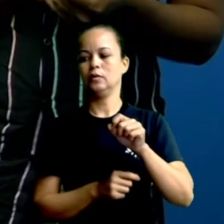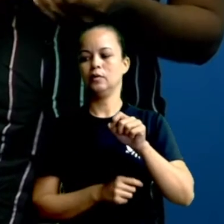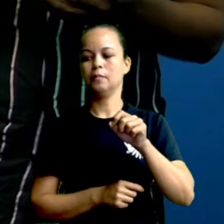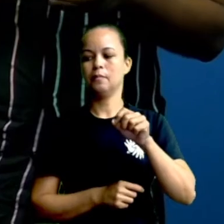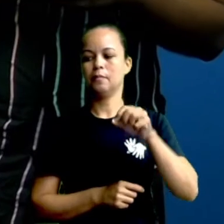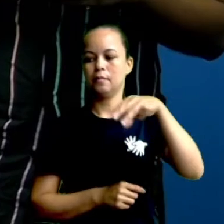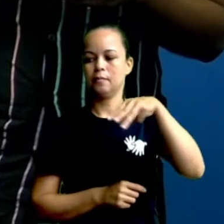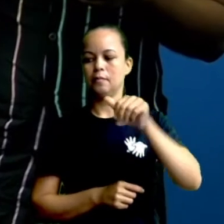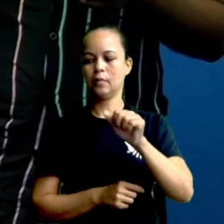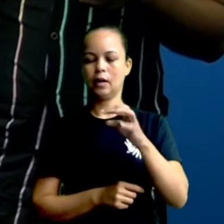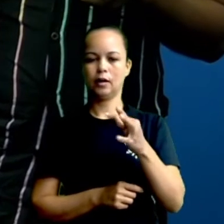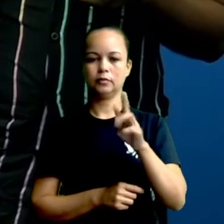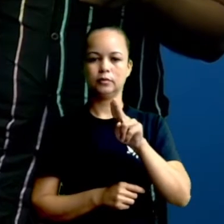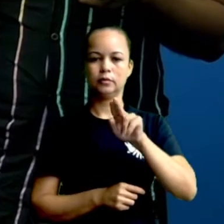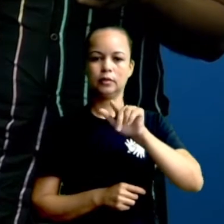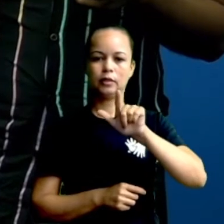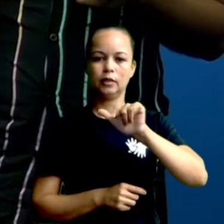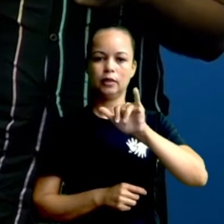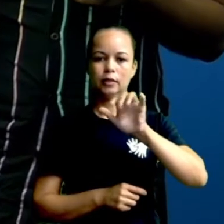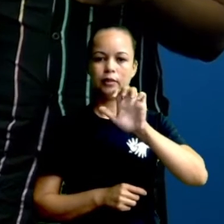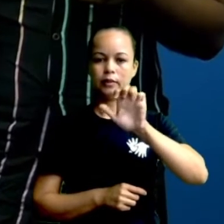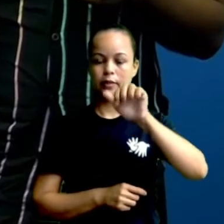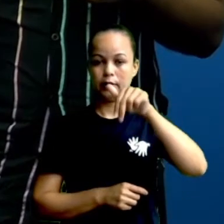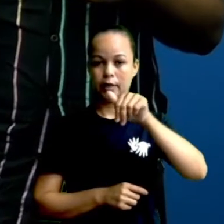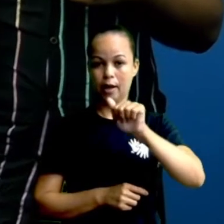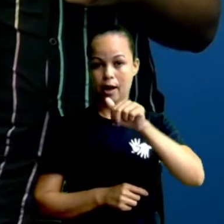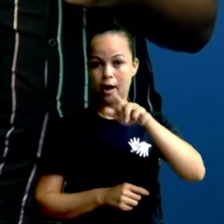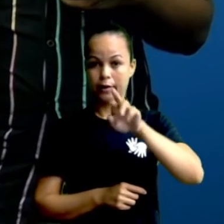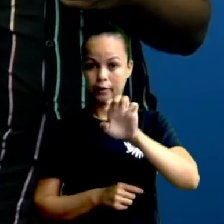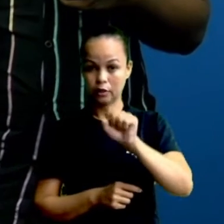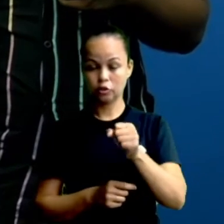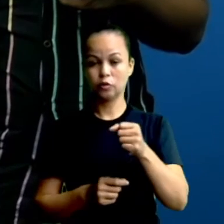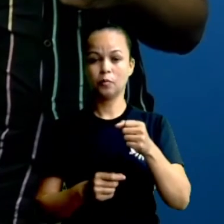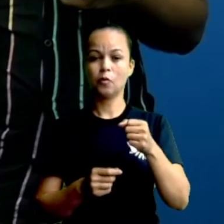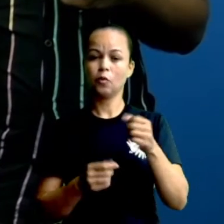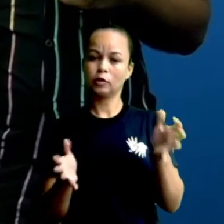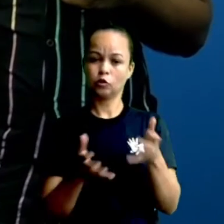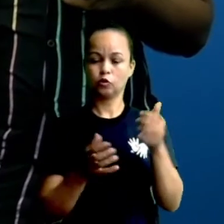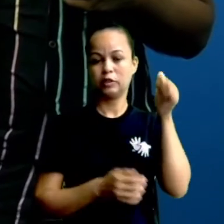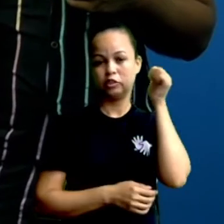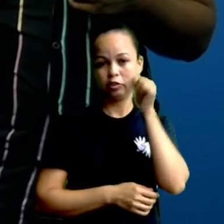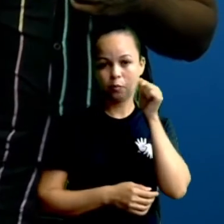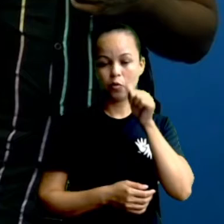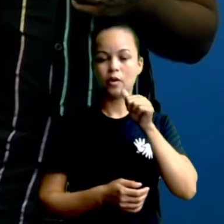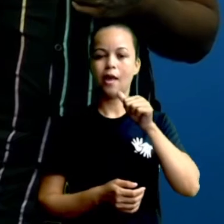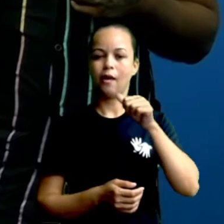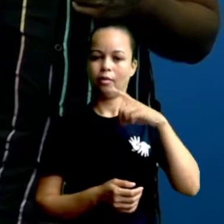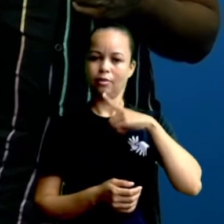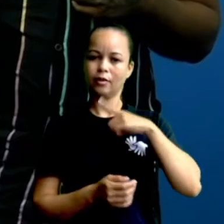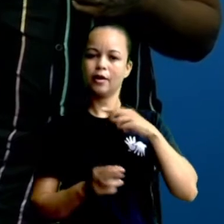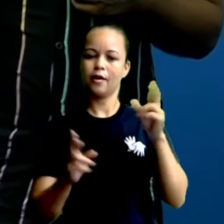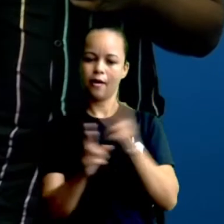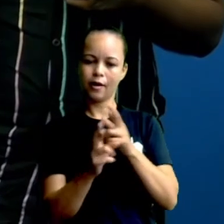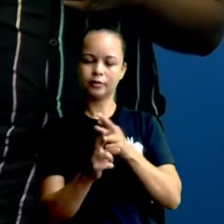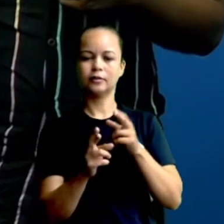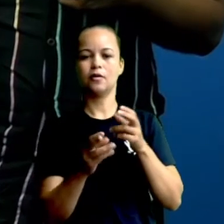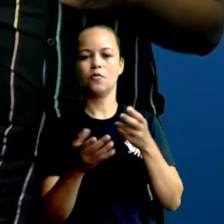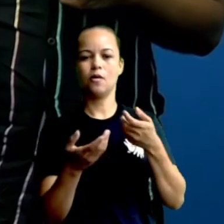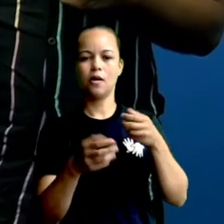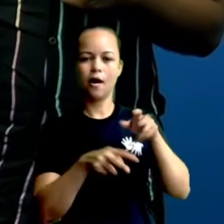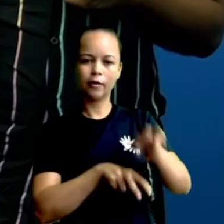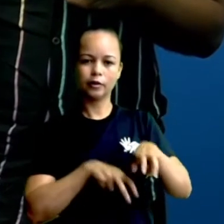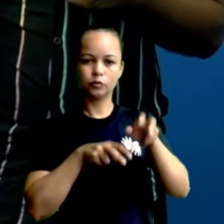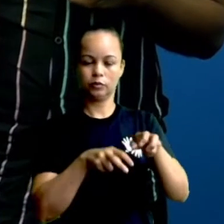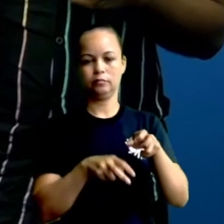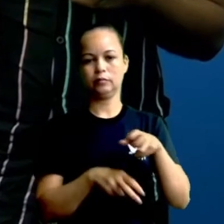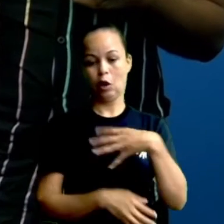assim, professor? A maior parte era matrilineares por causa daquele prestígio que a mulher tinha, porque ela era relacionada à agricultura. O